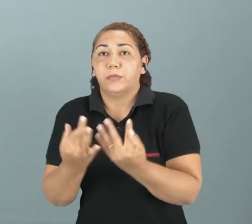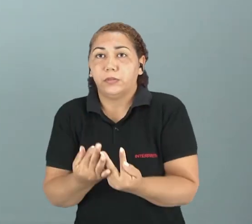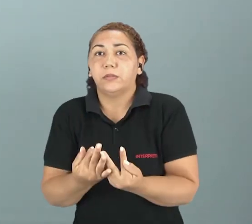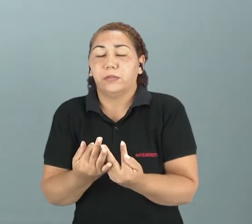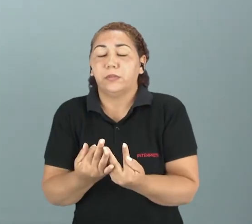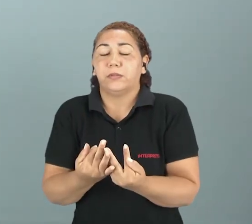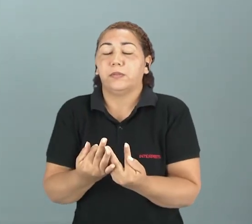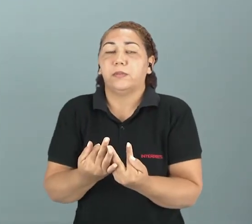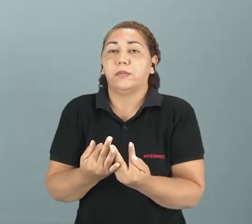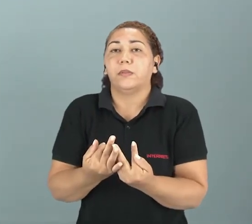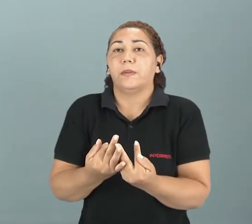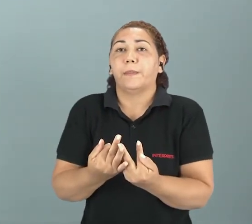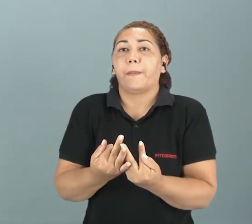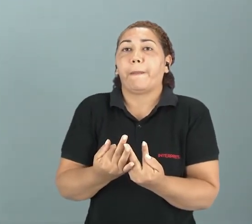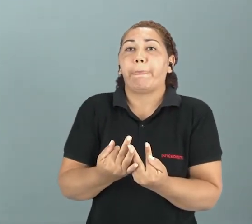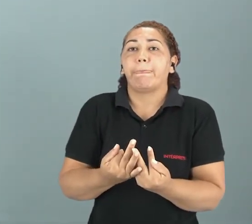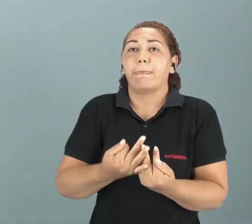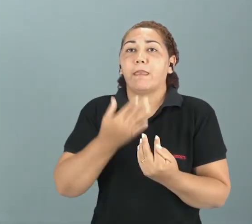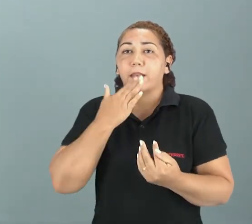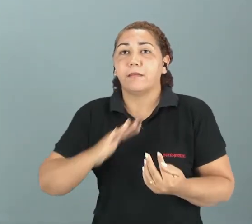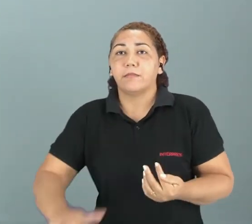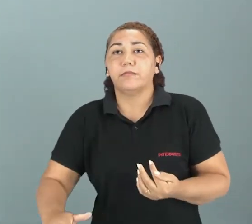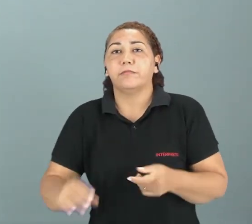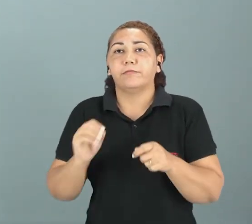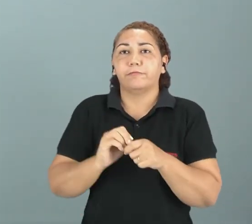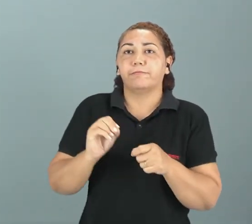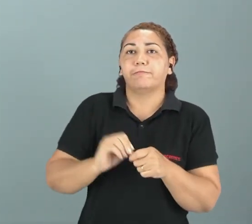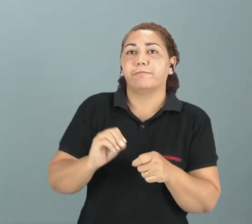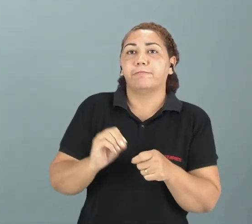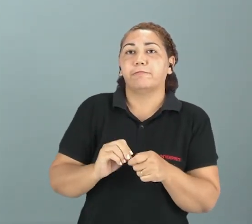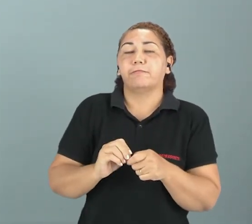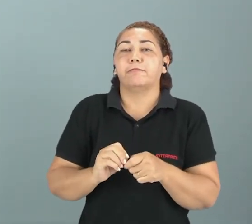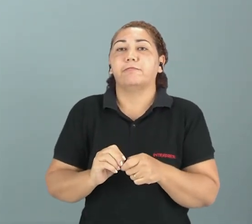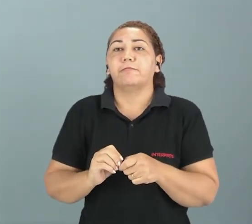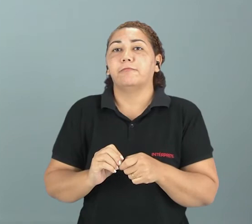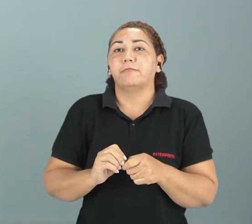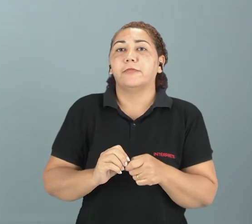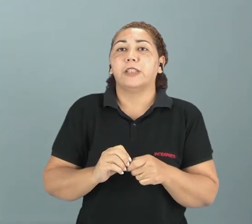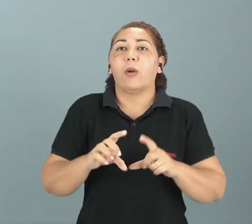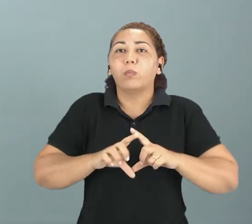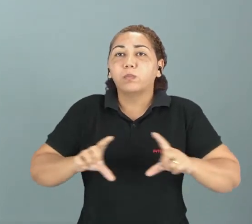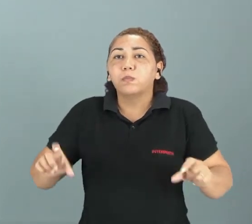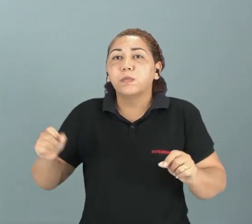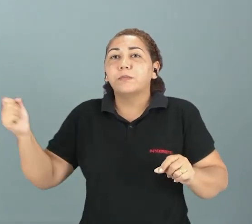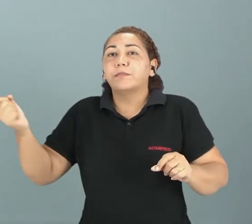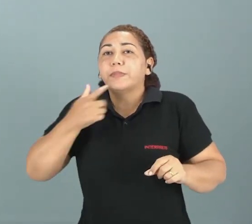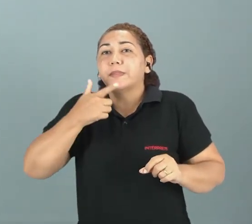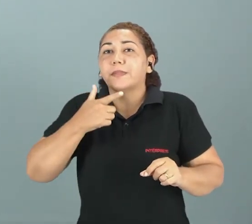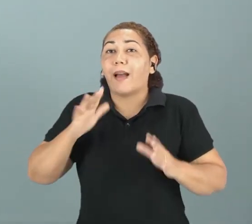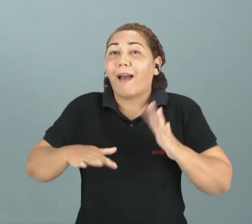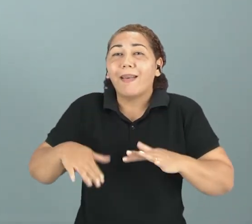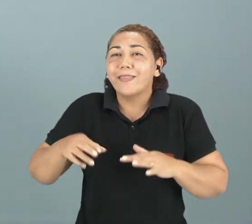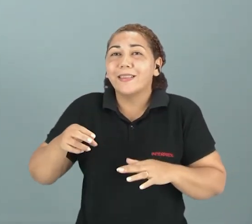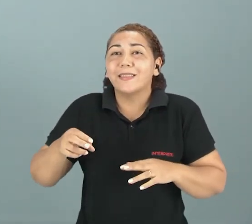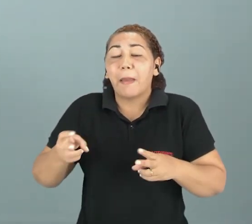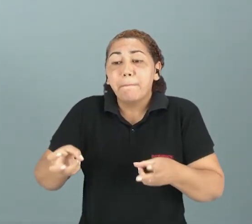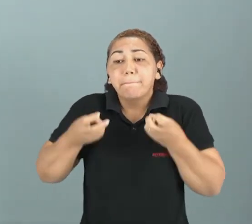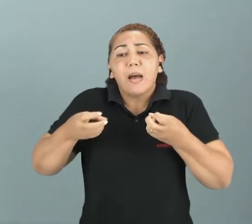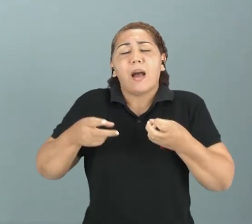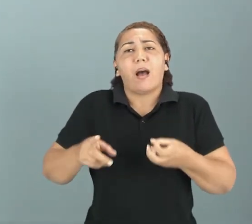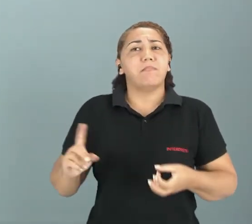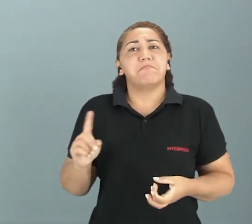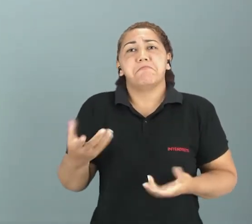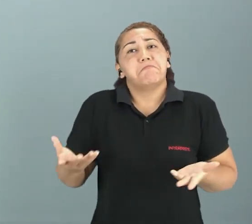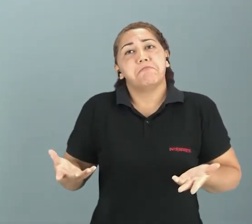sem ele saber. Eu tenho certeza que você já deve ter produzido alguma e nem percebeu que você produziu uma charge aí, tá? Então não é uma coisa